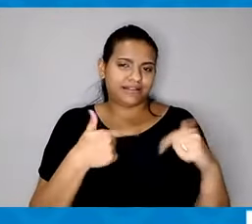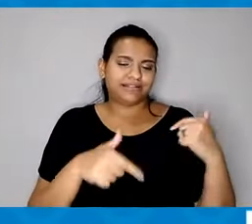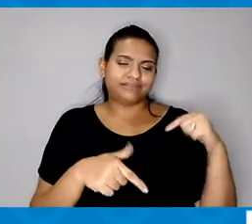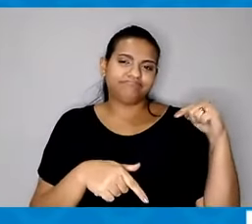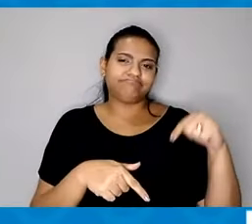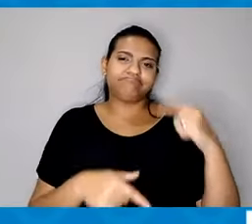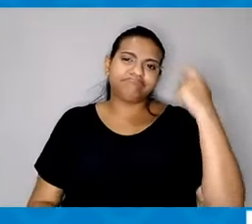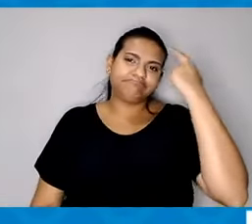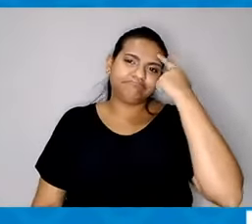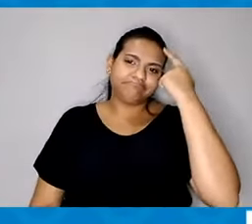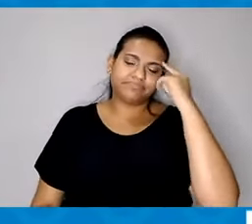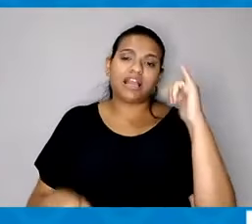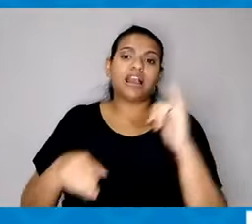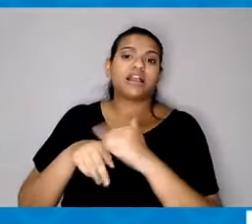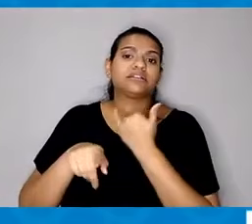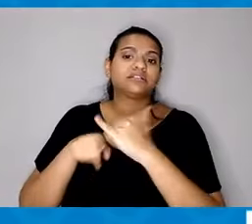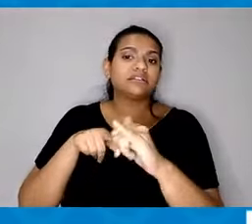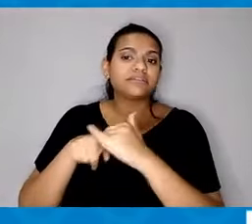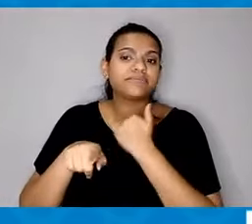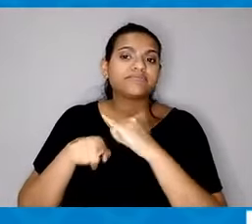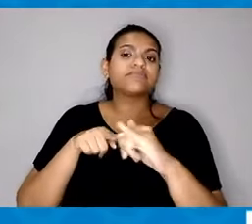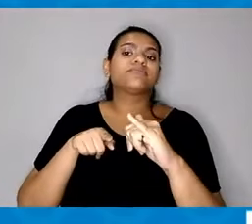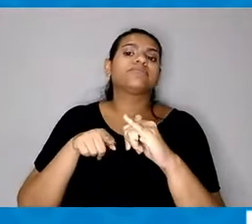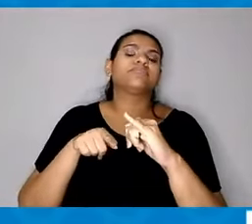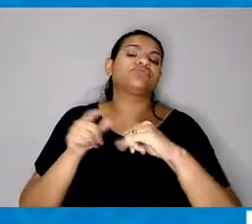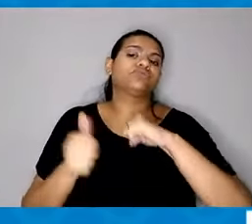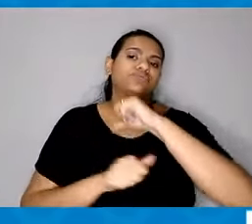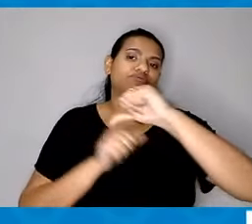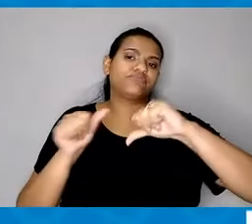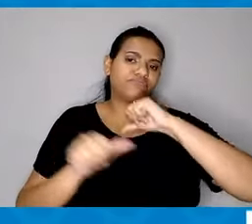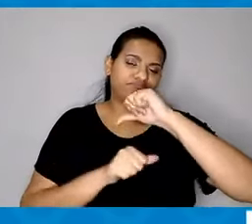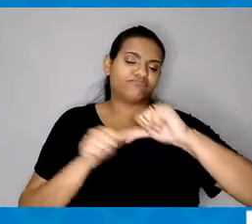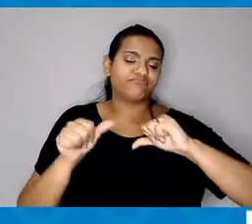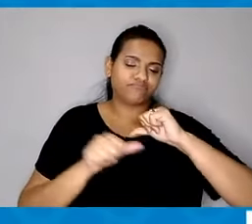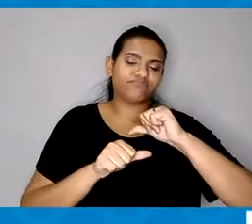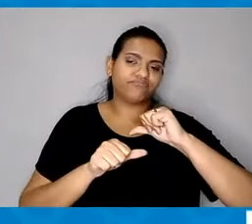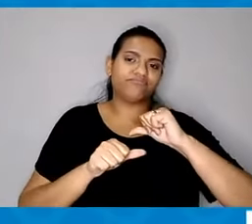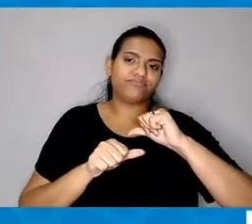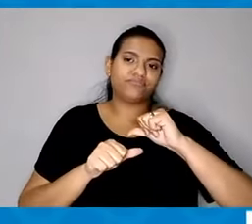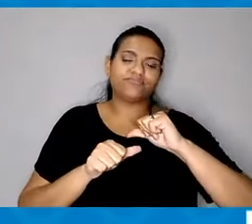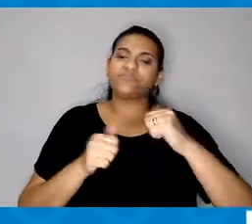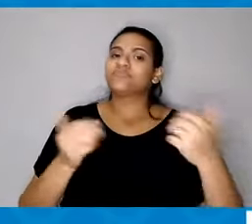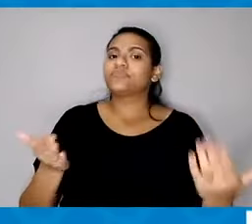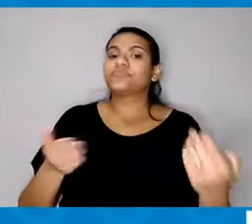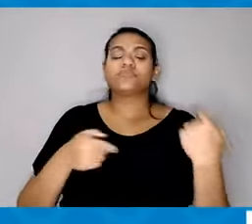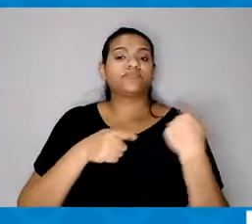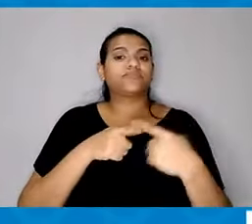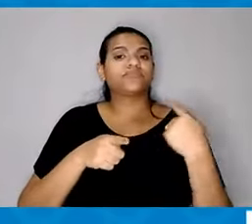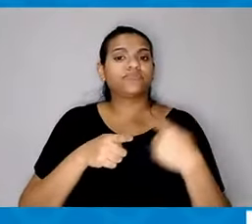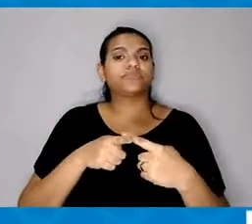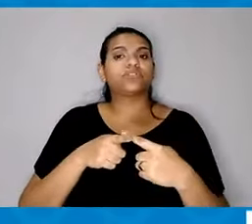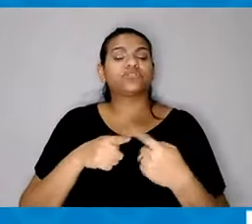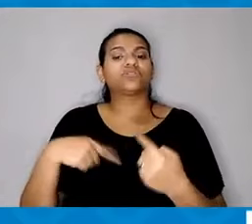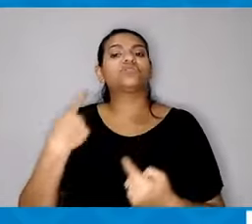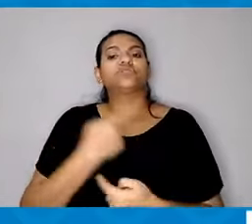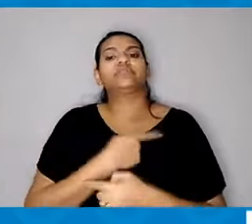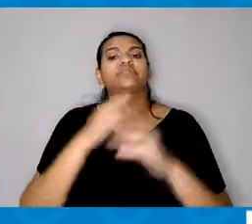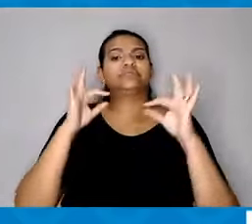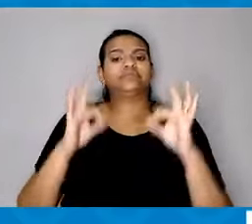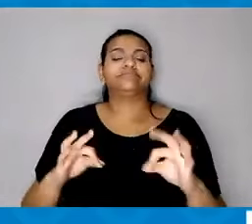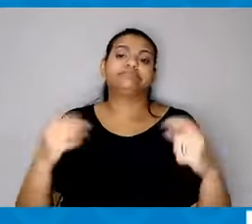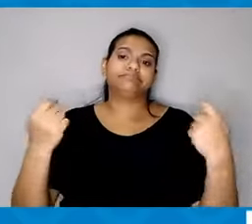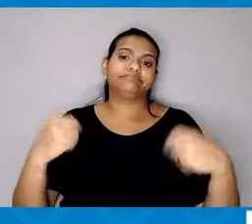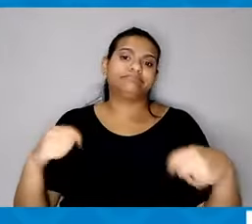estratégias nacionais de transformação, quando isso for possível, porque a gente precisa de estratégias nacionais